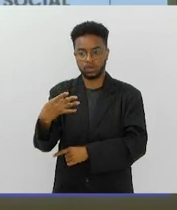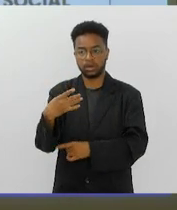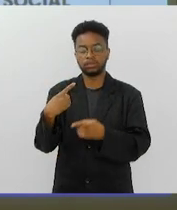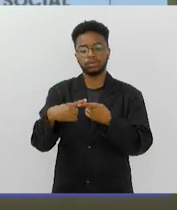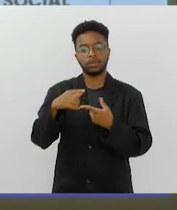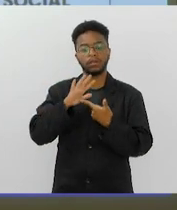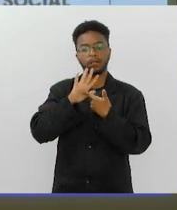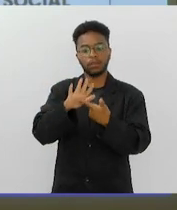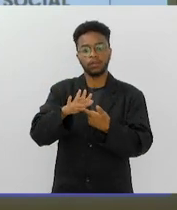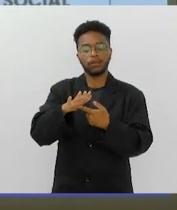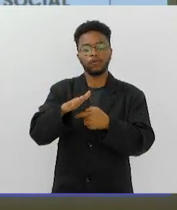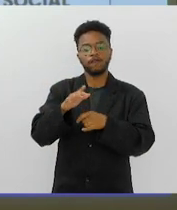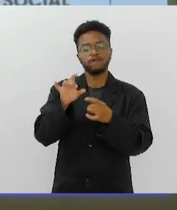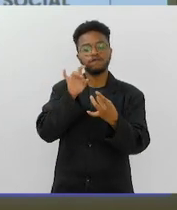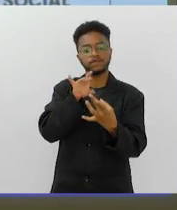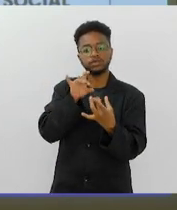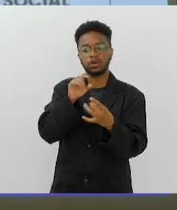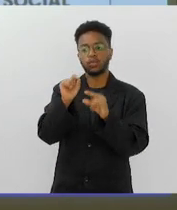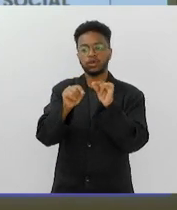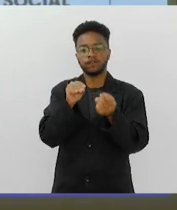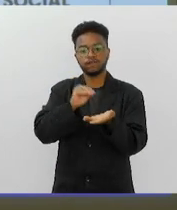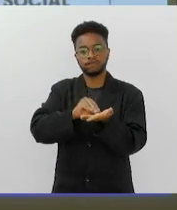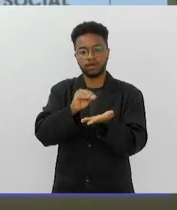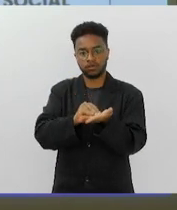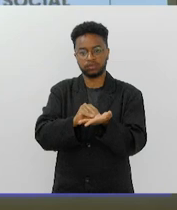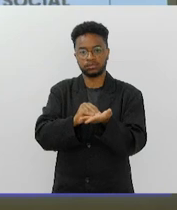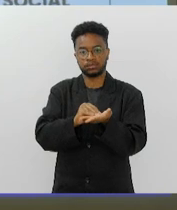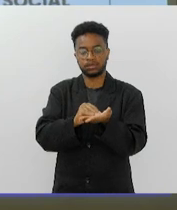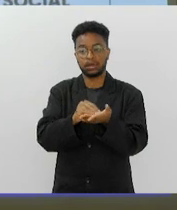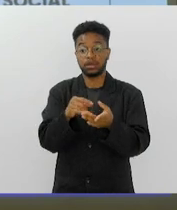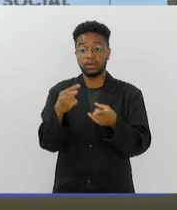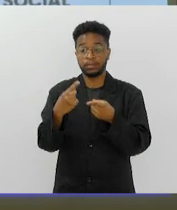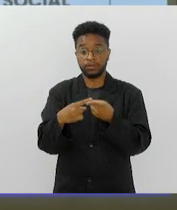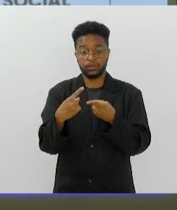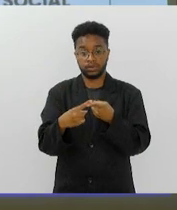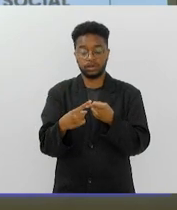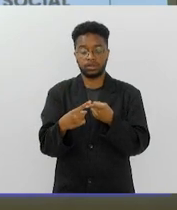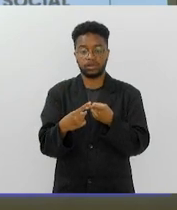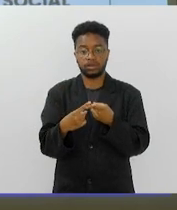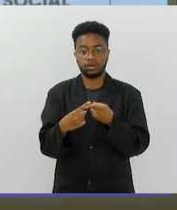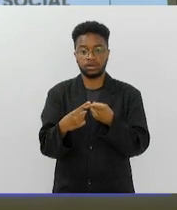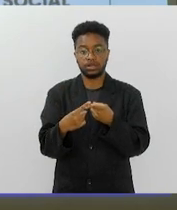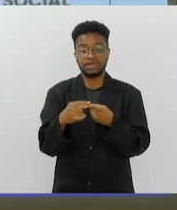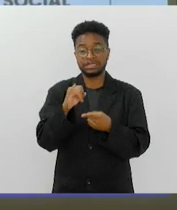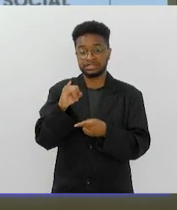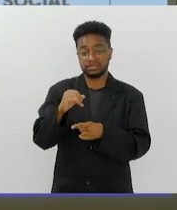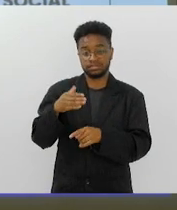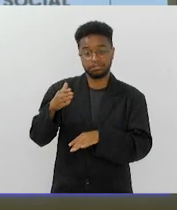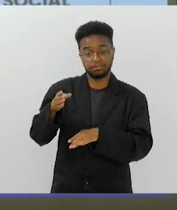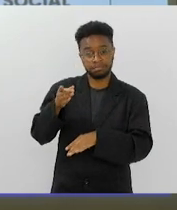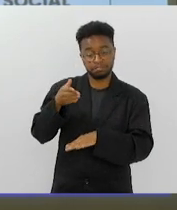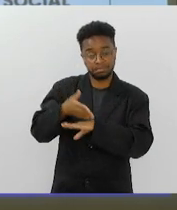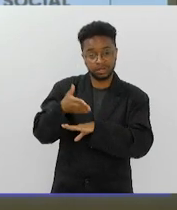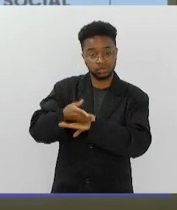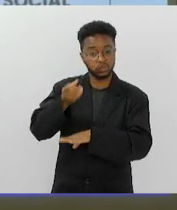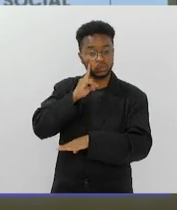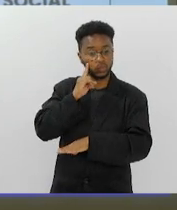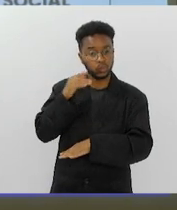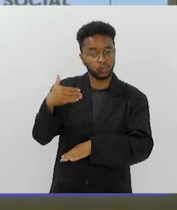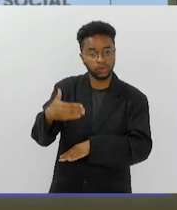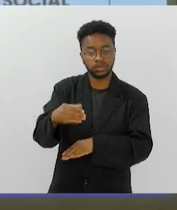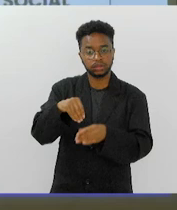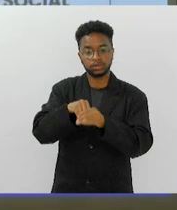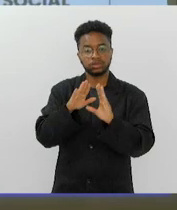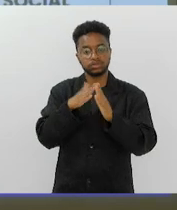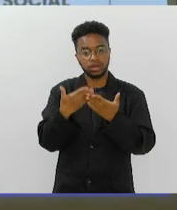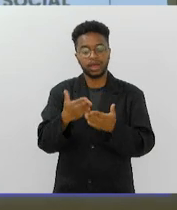feedback para a gente do que estava faltando nesse guia. Porque quem está no dia a dia da escola, a gente às vezes planeja e